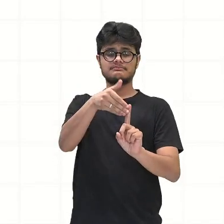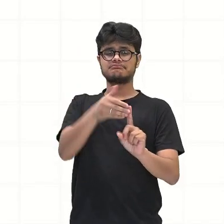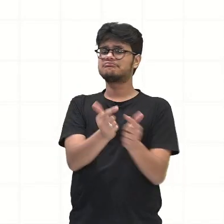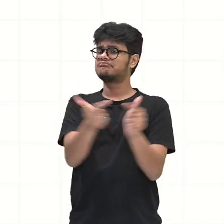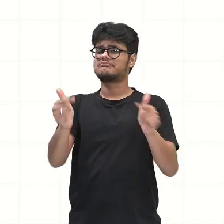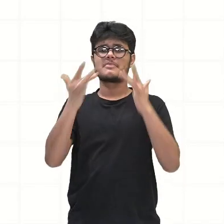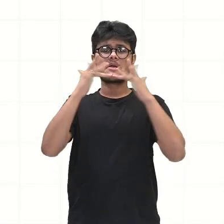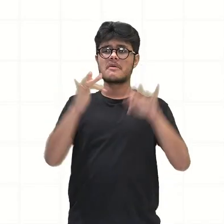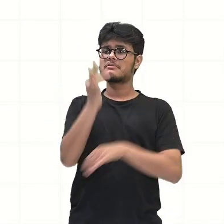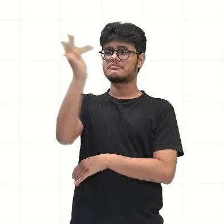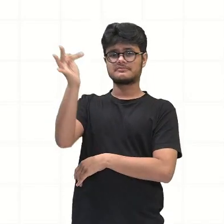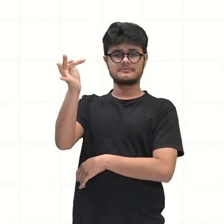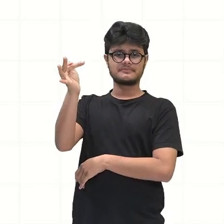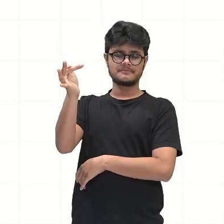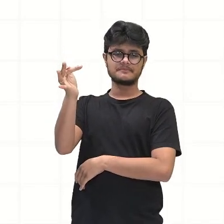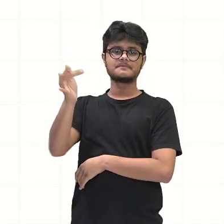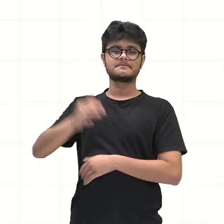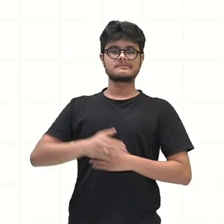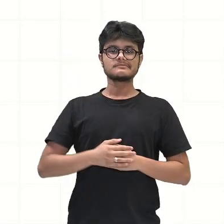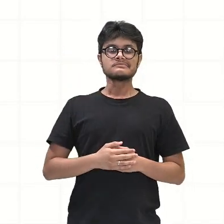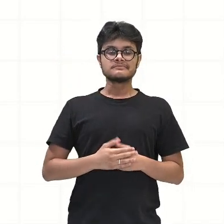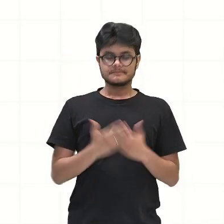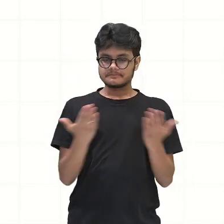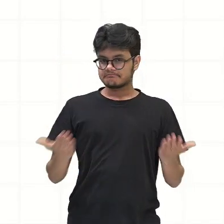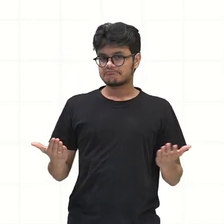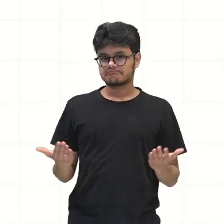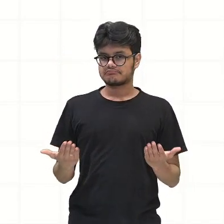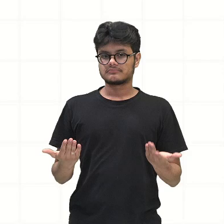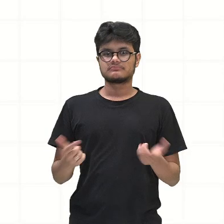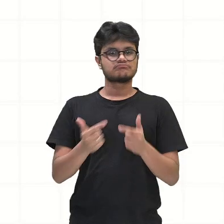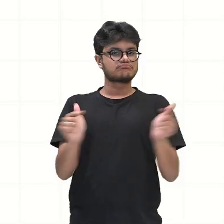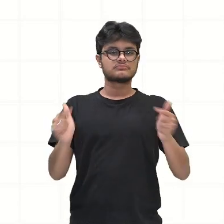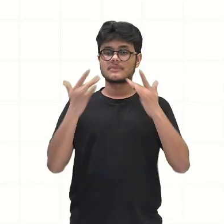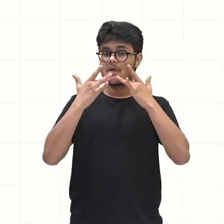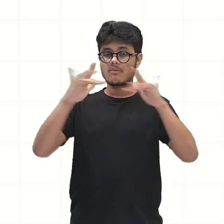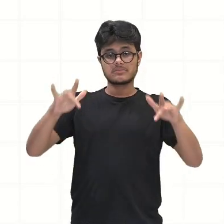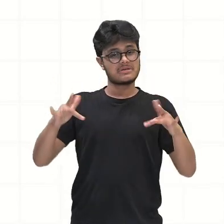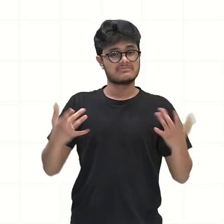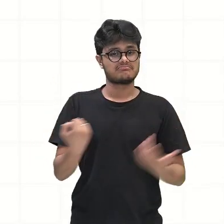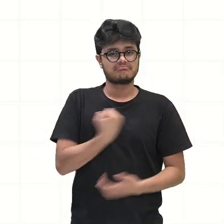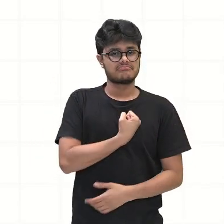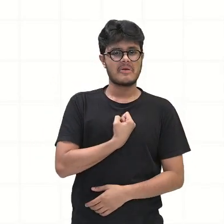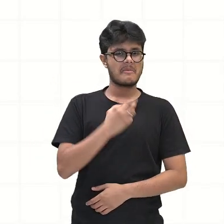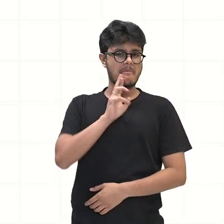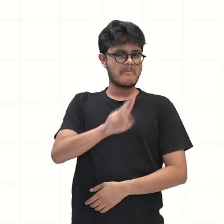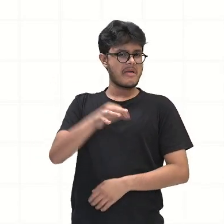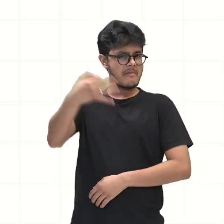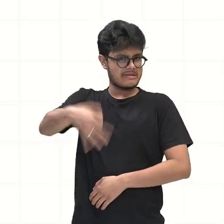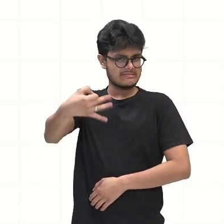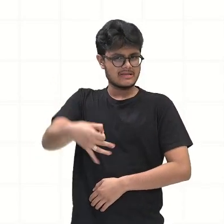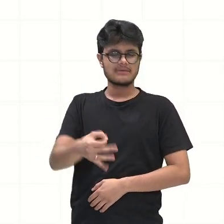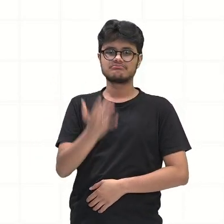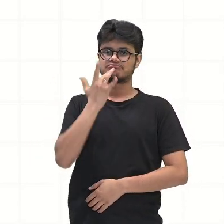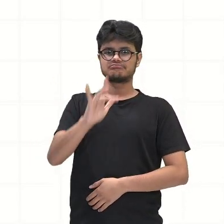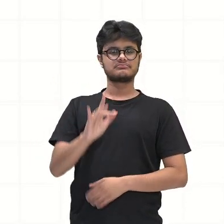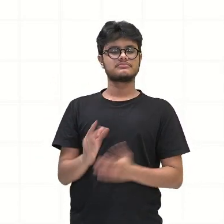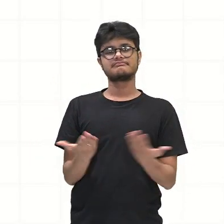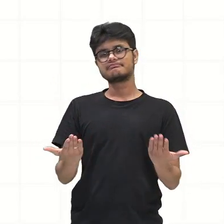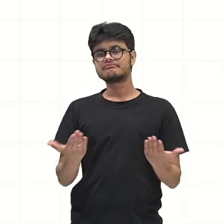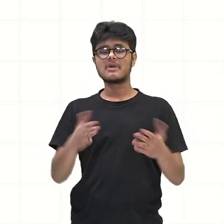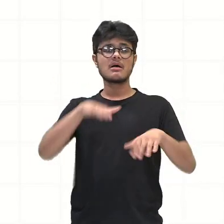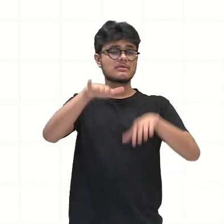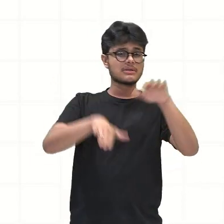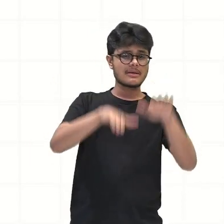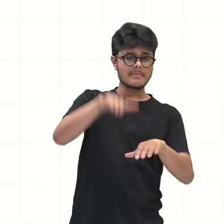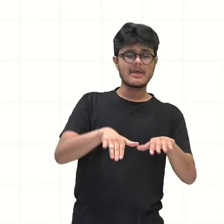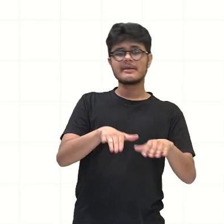se consegue prever. Então, a gente não consegue prever o resultado de um experimento porque ele vai